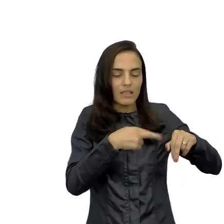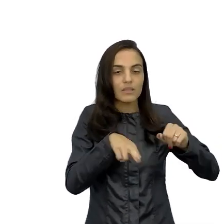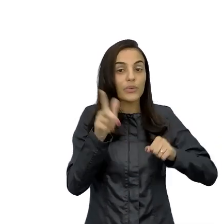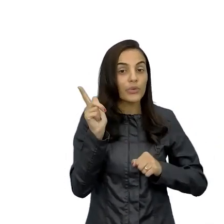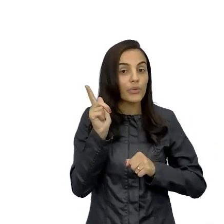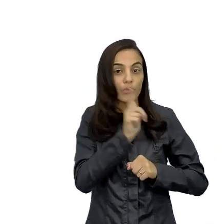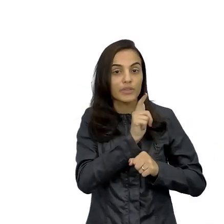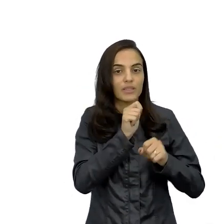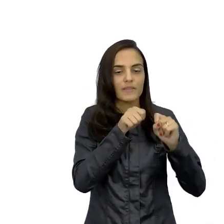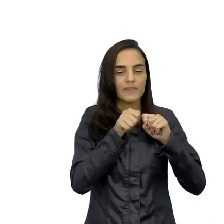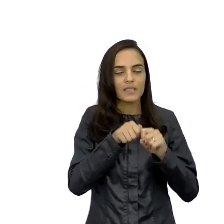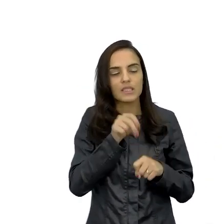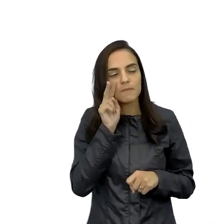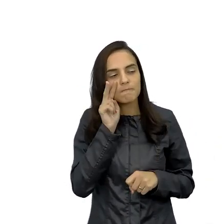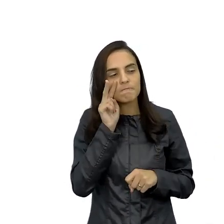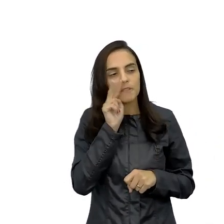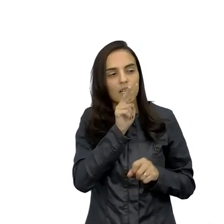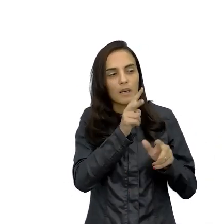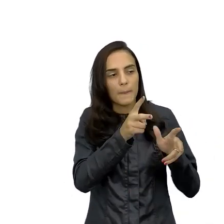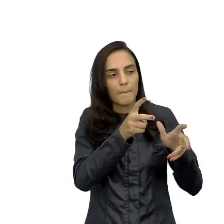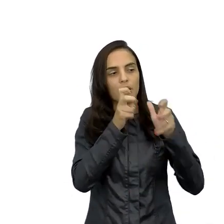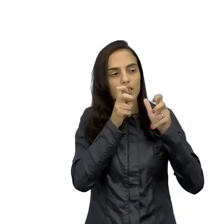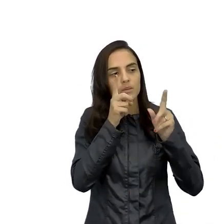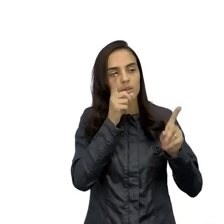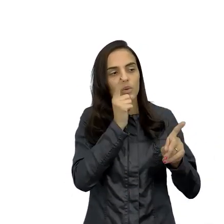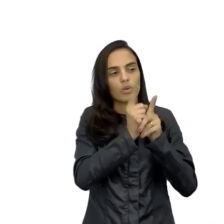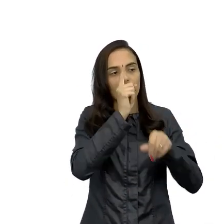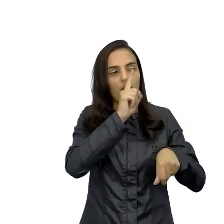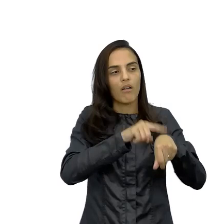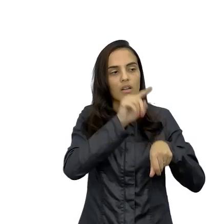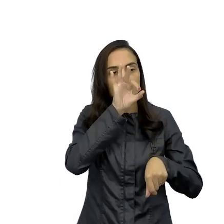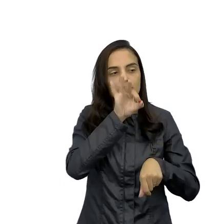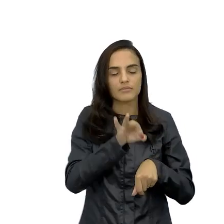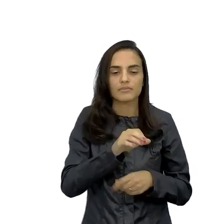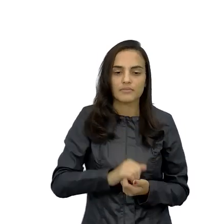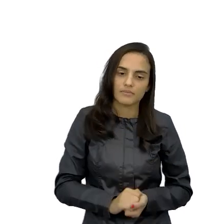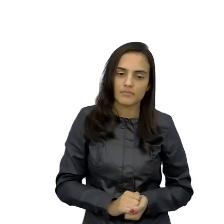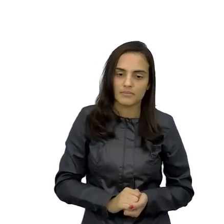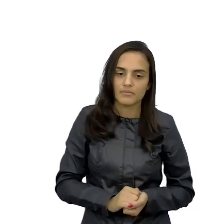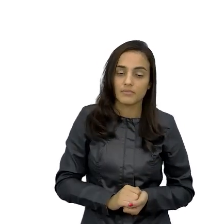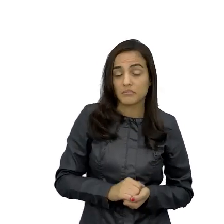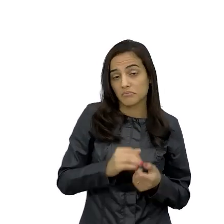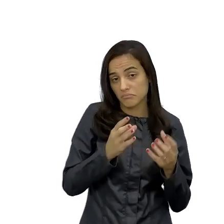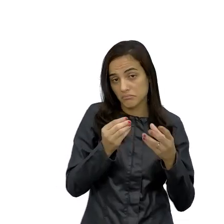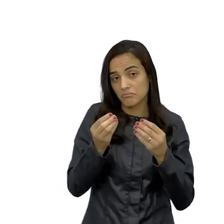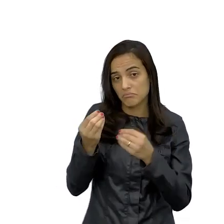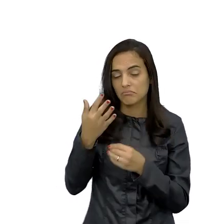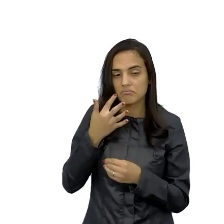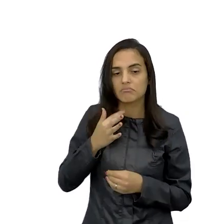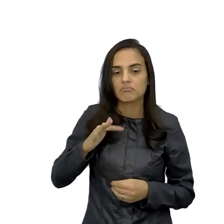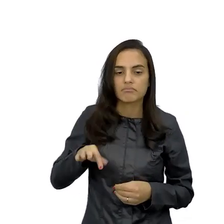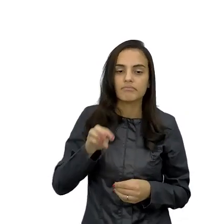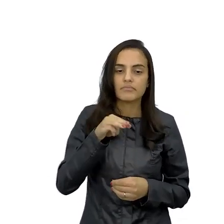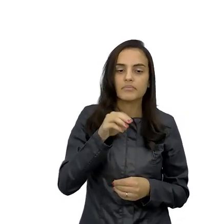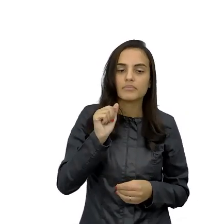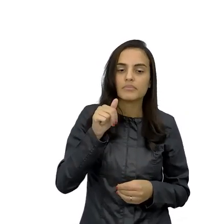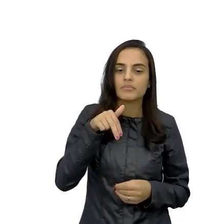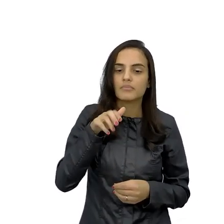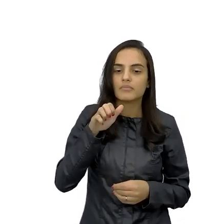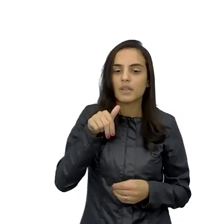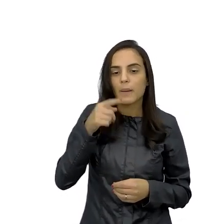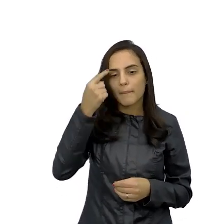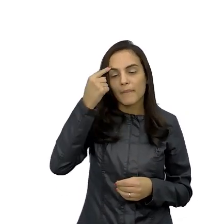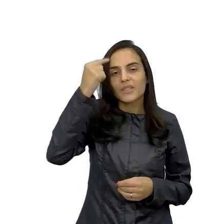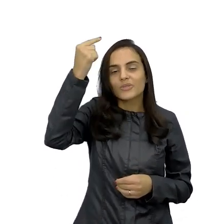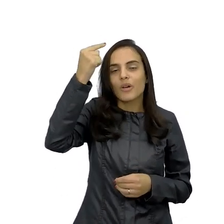conseguir fazer a leitura desse relógio. E aqui, ao mesmo tempo, muitas crianças podem ter respondido a Manuela porque pensou que eu tenho